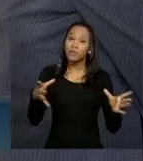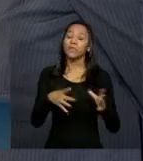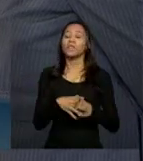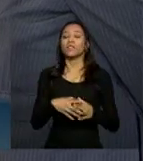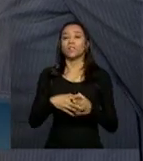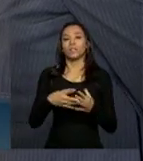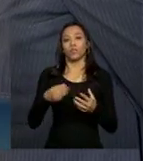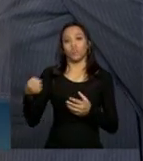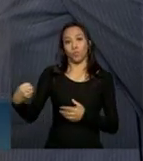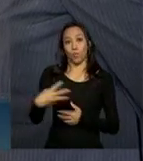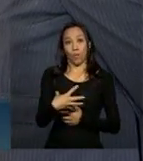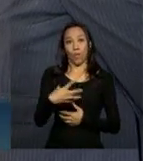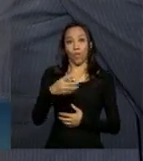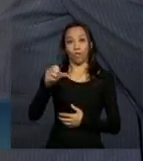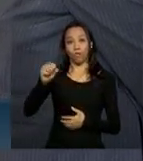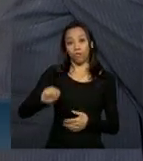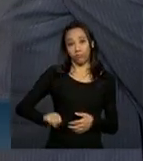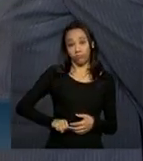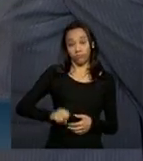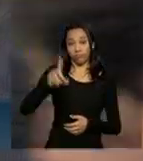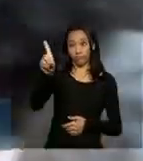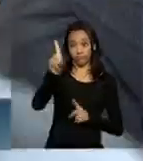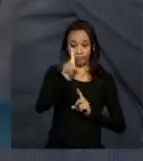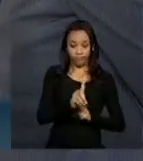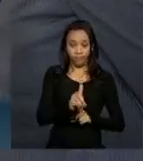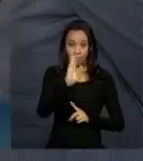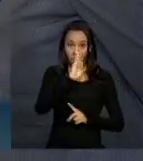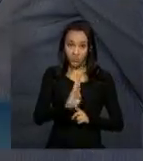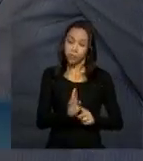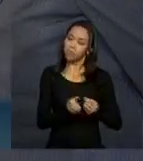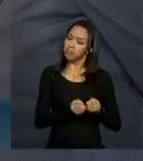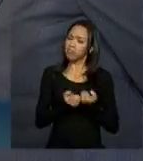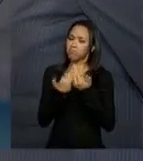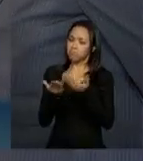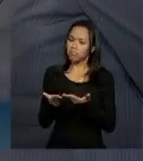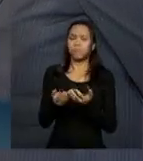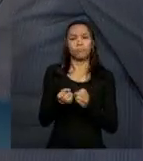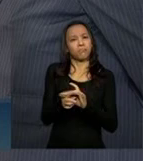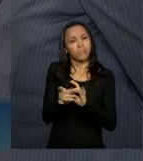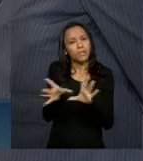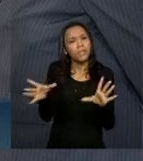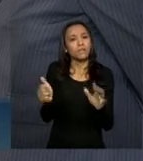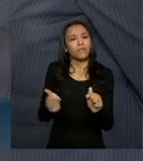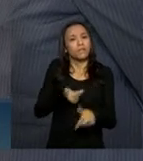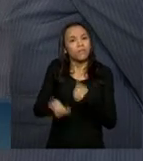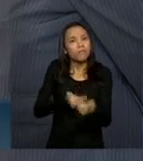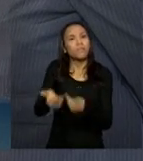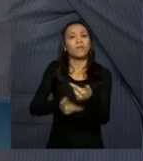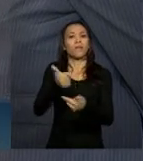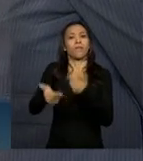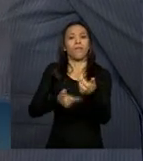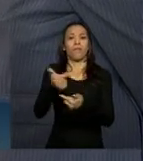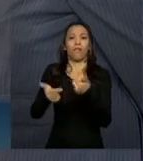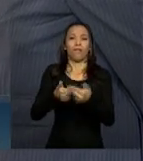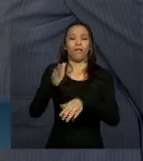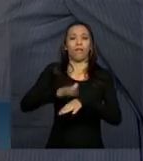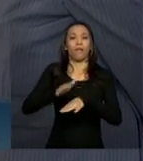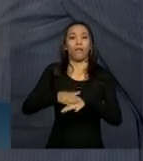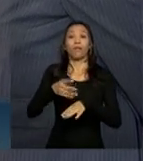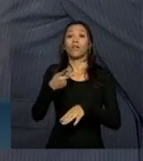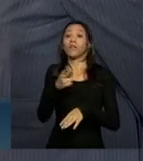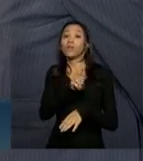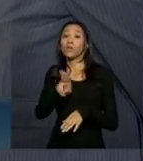novo embaixador conceda todo o crédito a tudo que o embaixador manifeste ou expresse em nome do país que ele